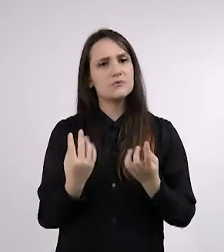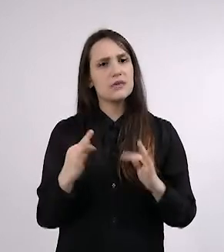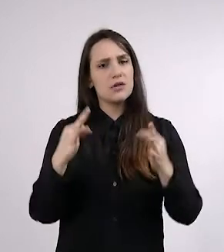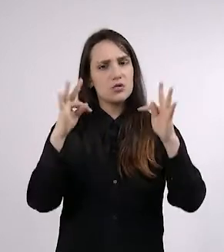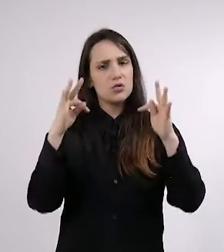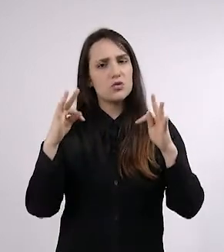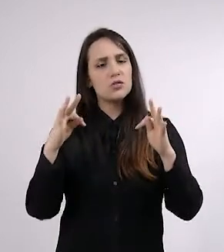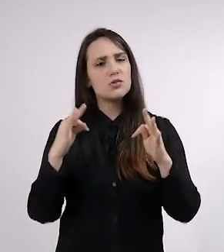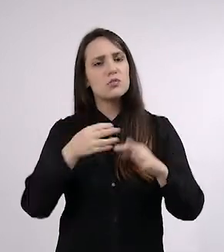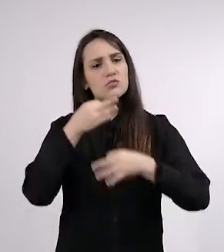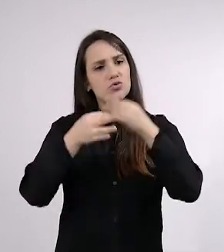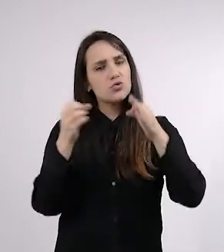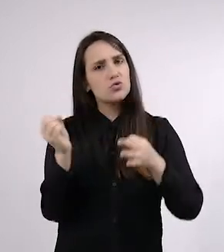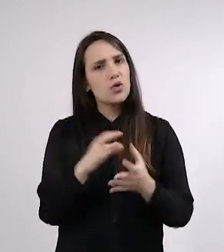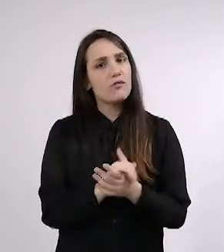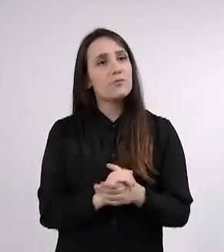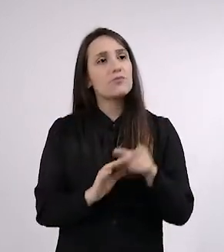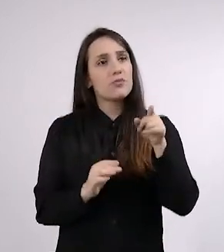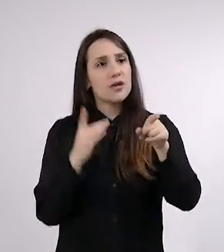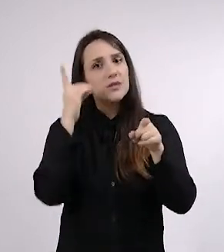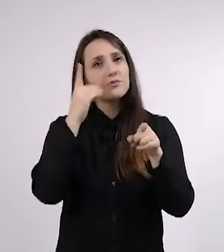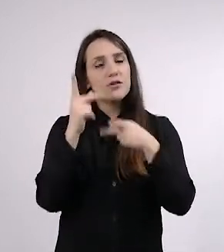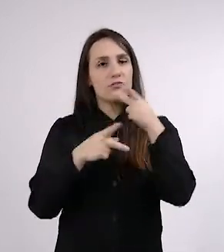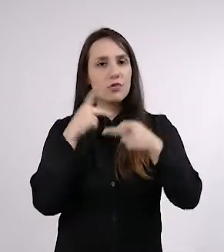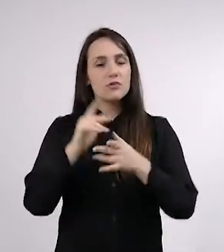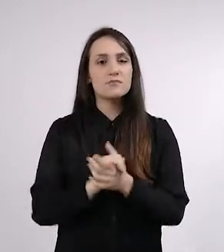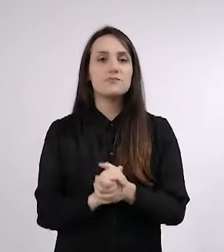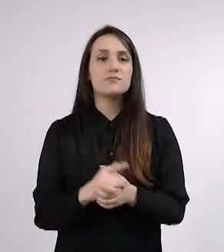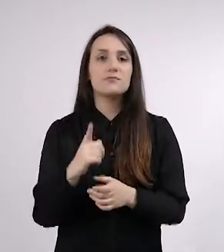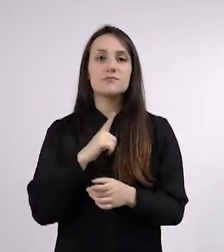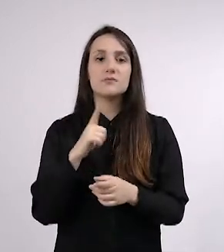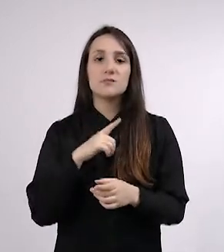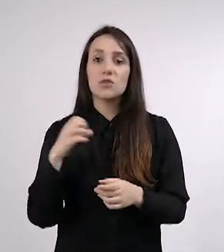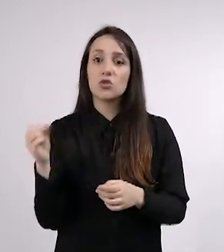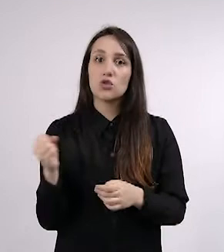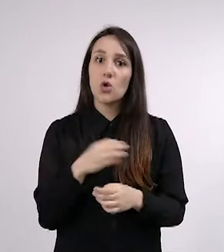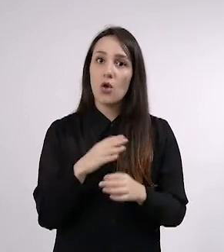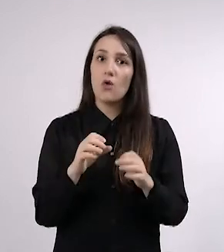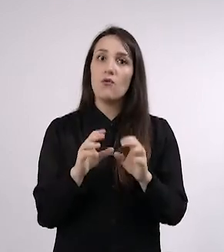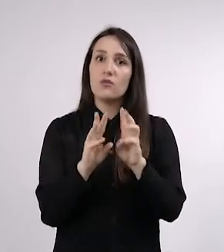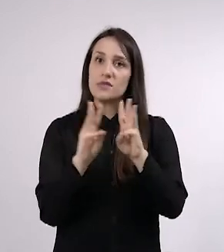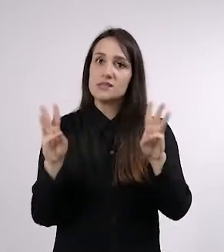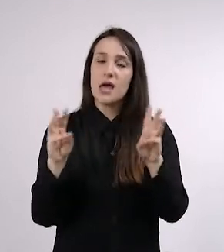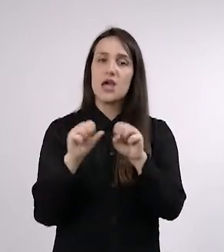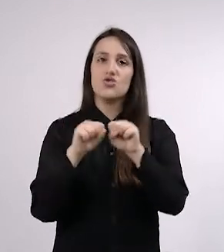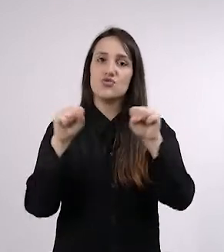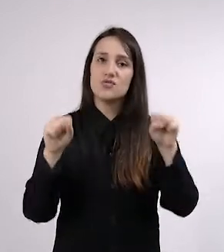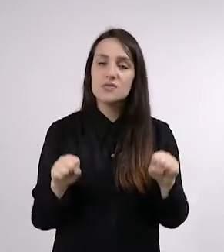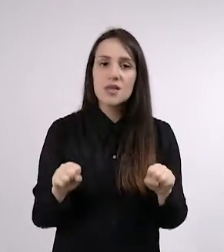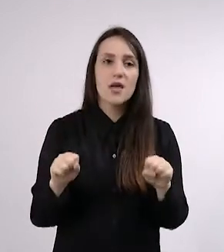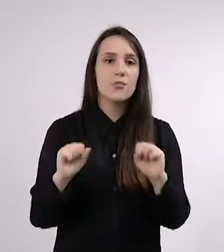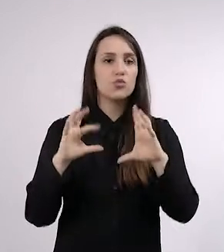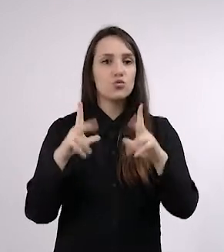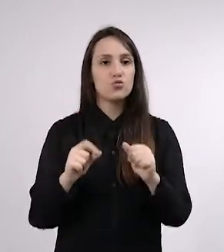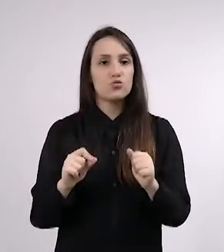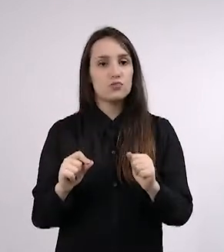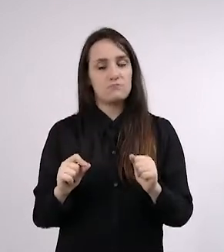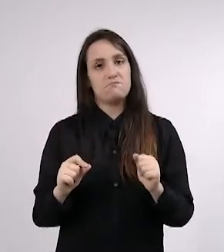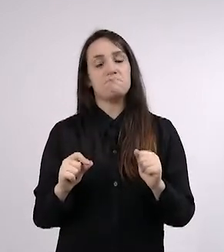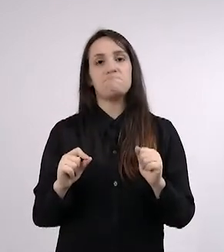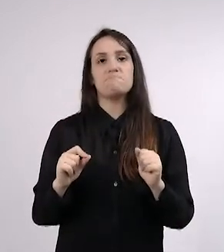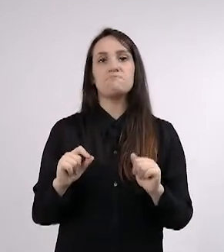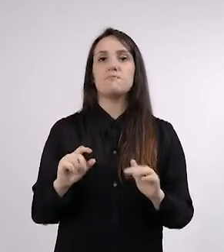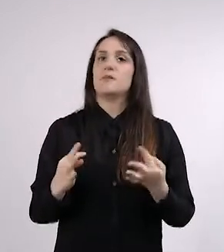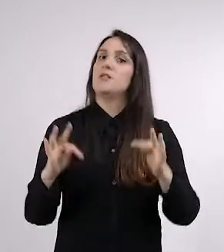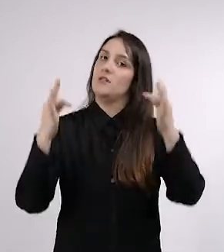buscar novos caminhos. O deputado falou uma coisa interessante. As novas plataformas estão aí mas a principal mudança